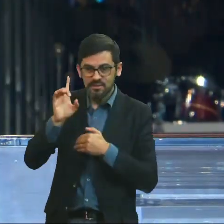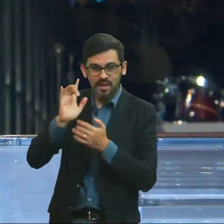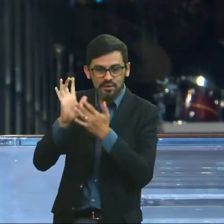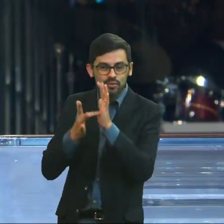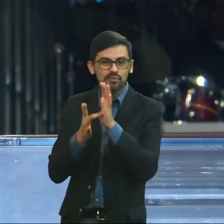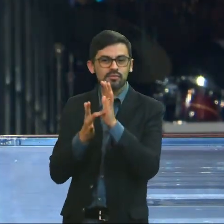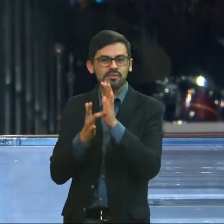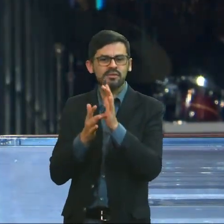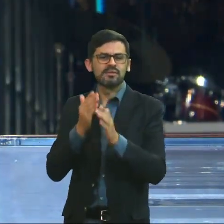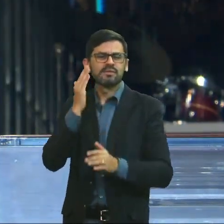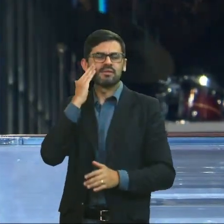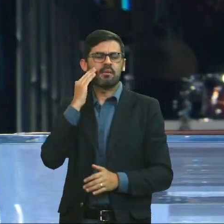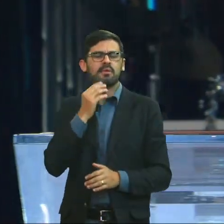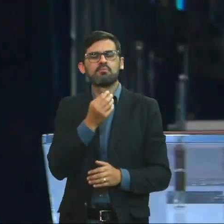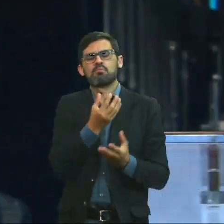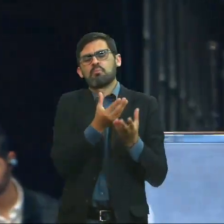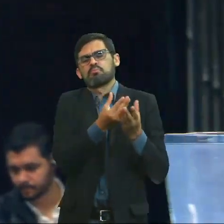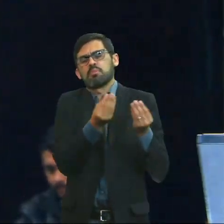falhamos,